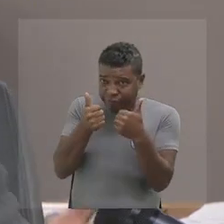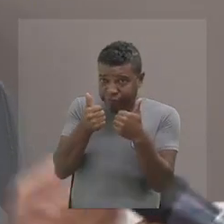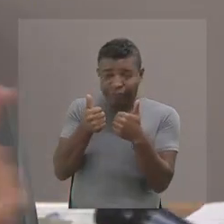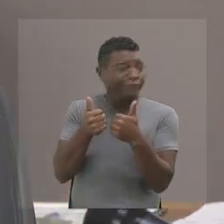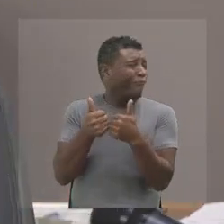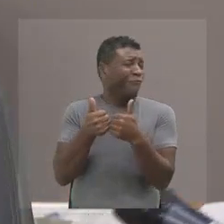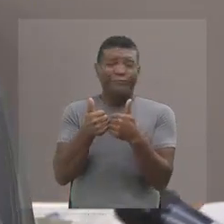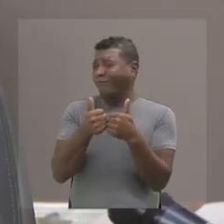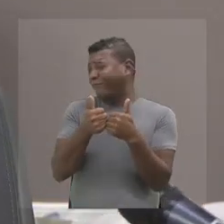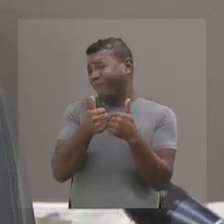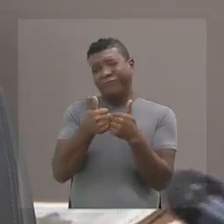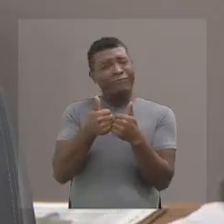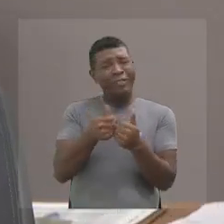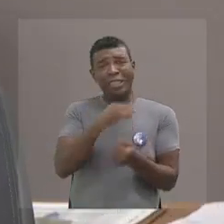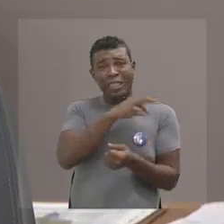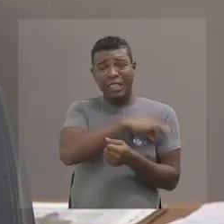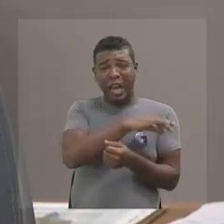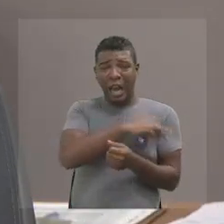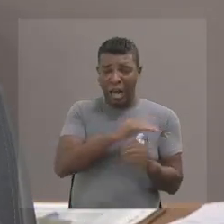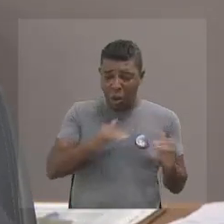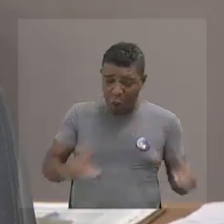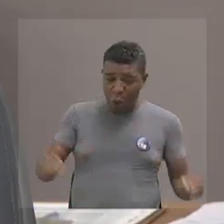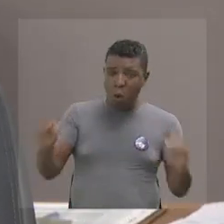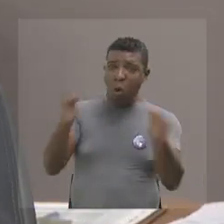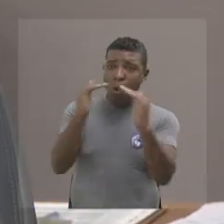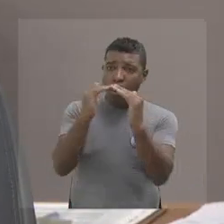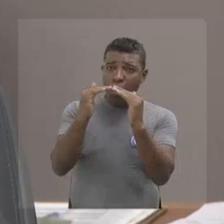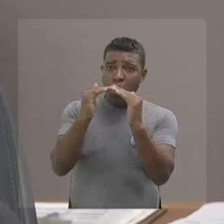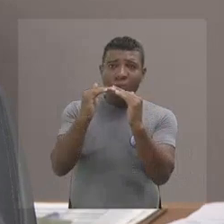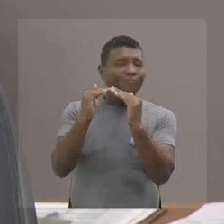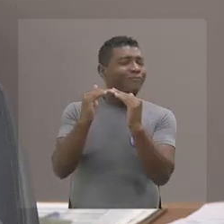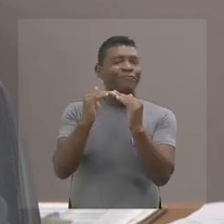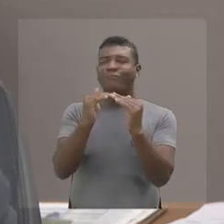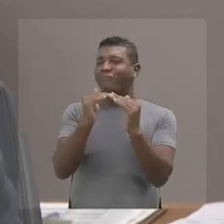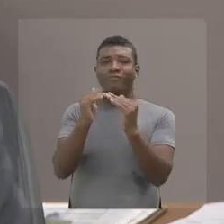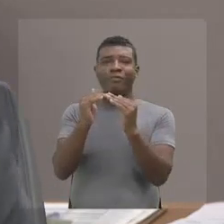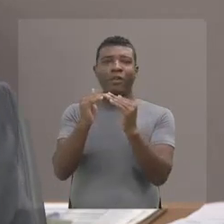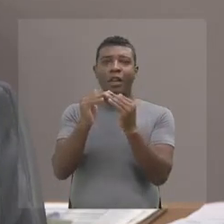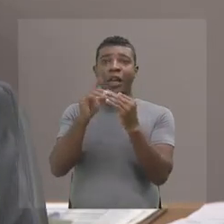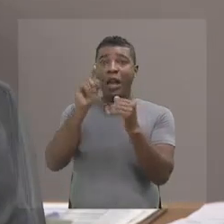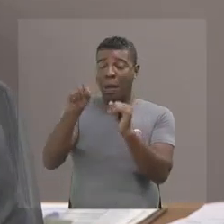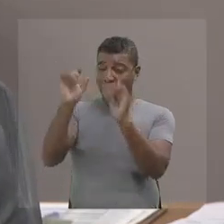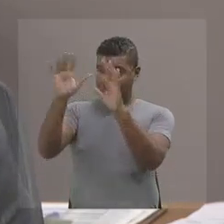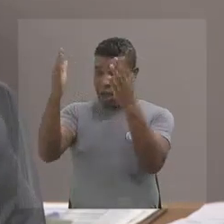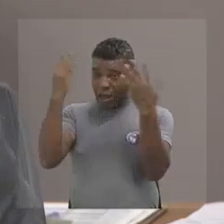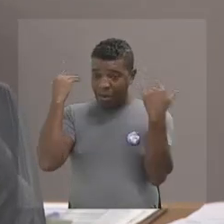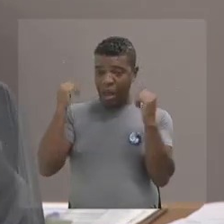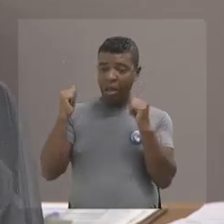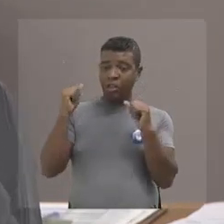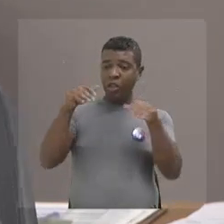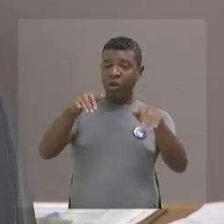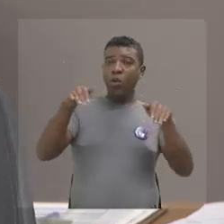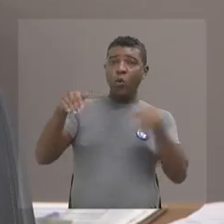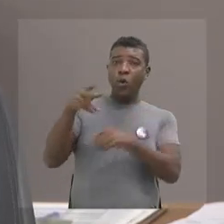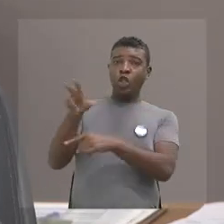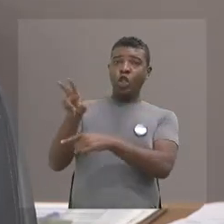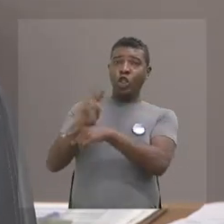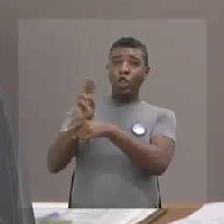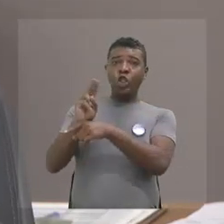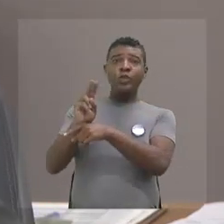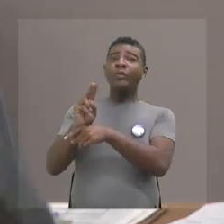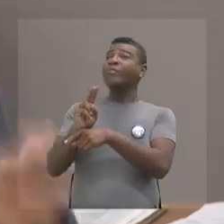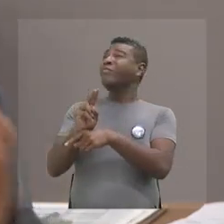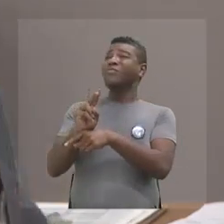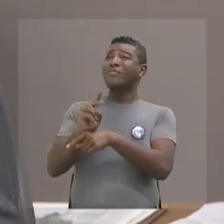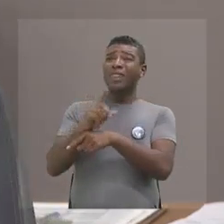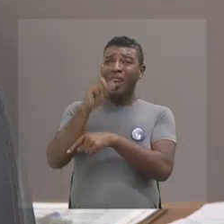porque remuneração não é satisfatória para os servidores de carros chefia no meio ambiente pelo contrário é o fator totalmente